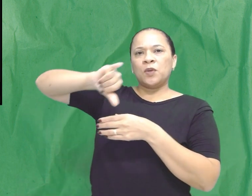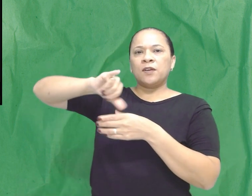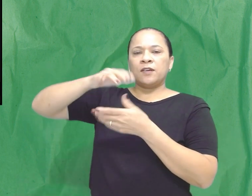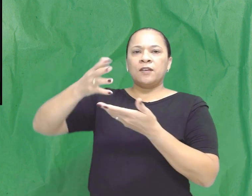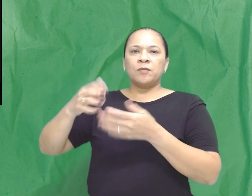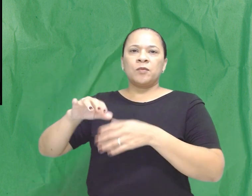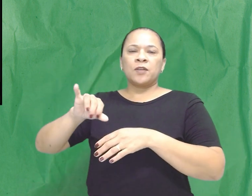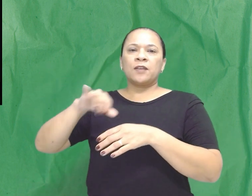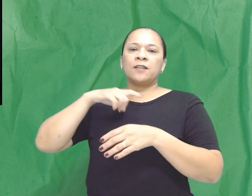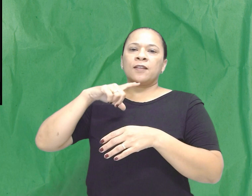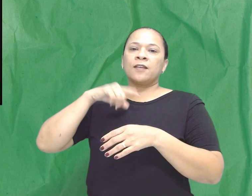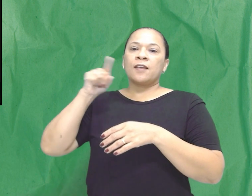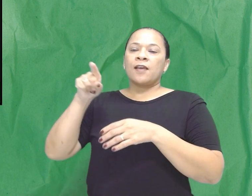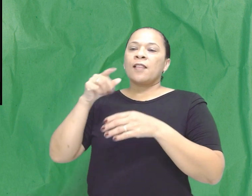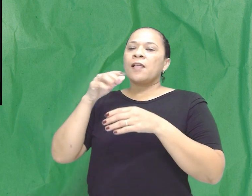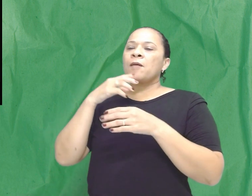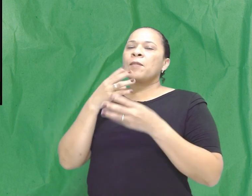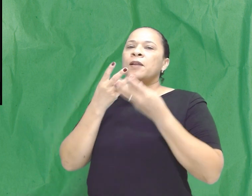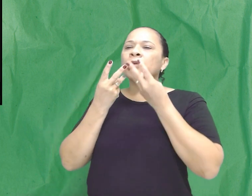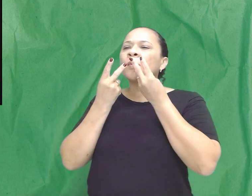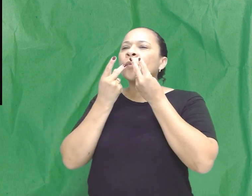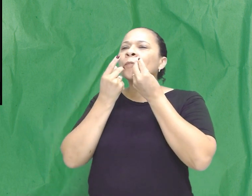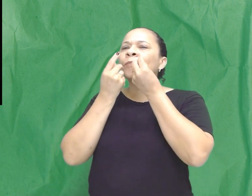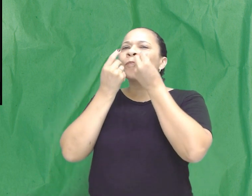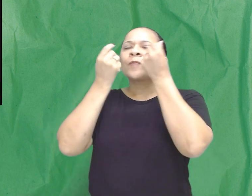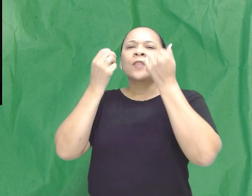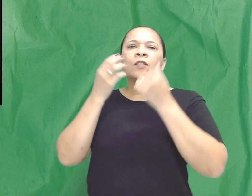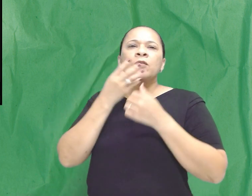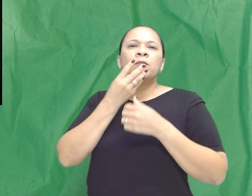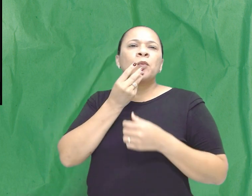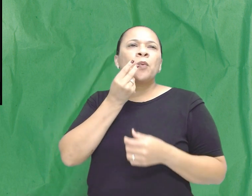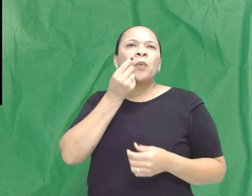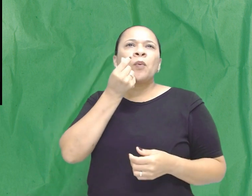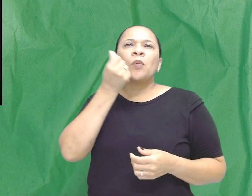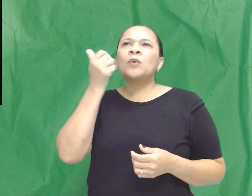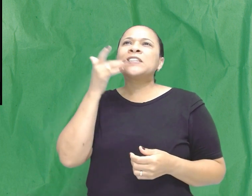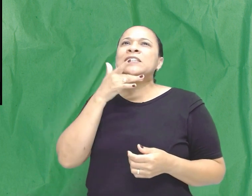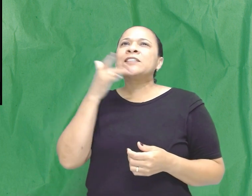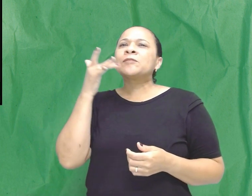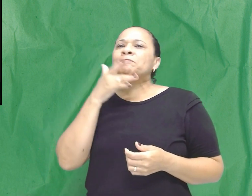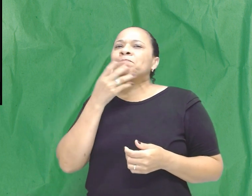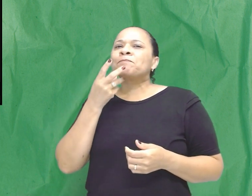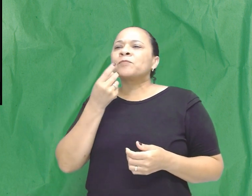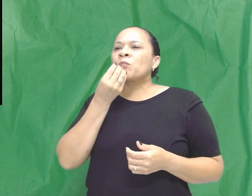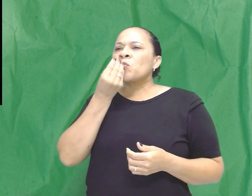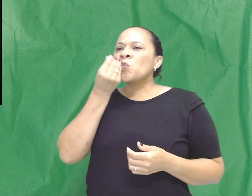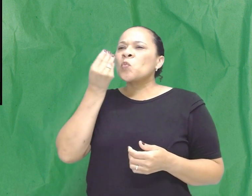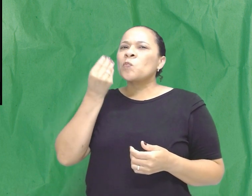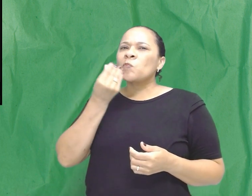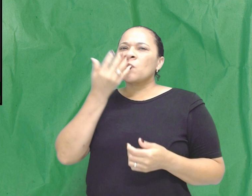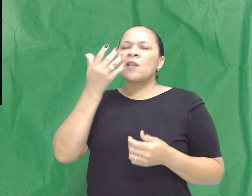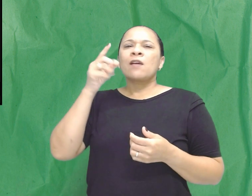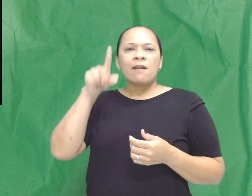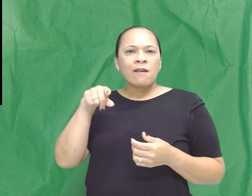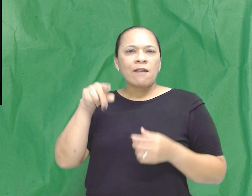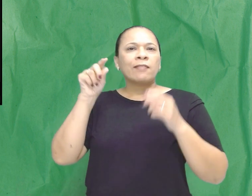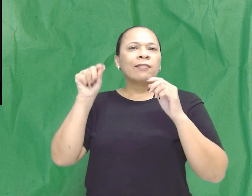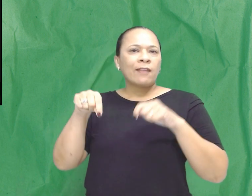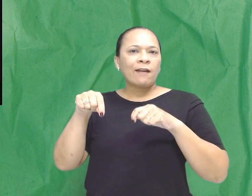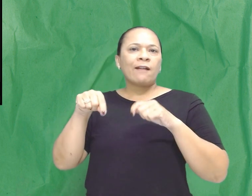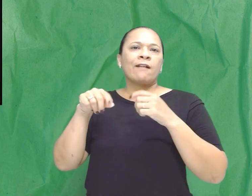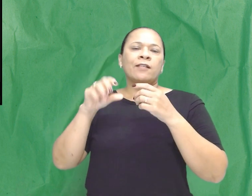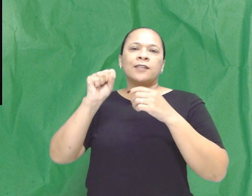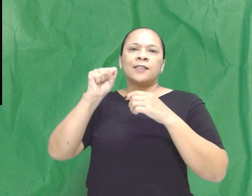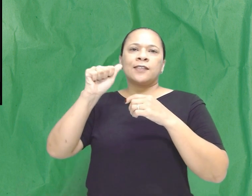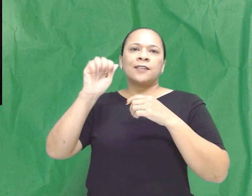fornecer maciez e sabor. Então, a escolha de uma boa manteiga, uma manteiga de procedência conhecida, uma manteiga